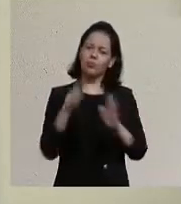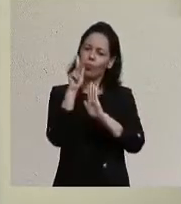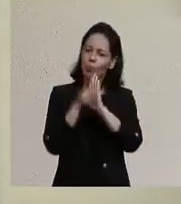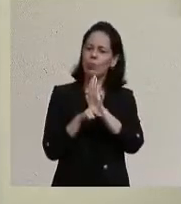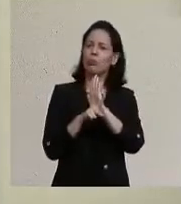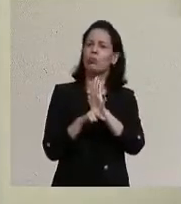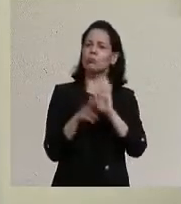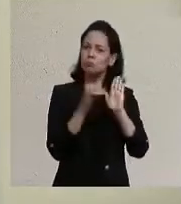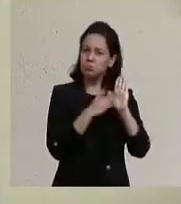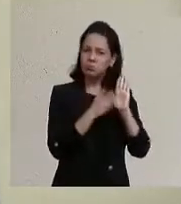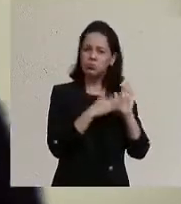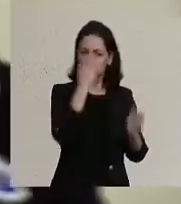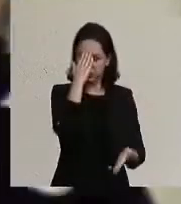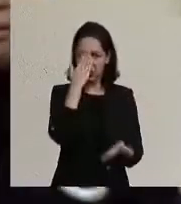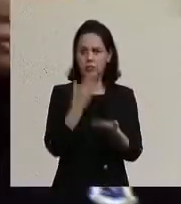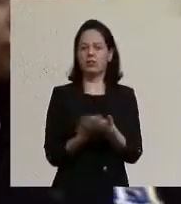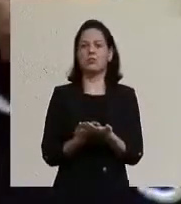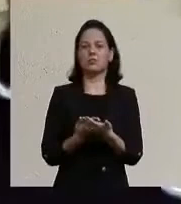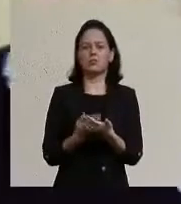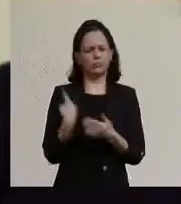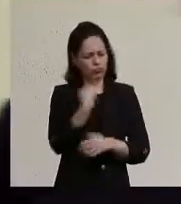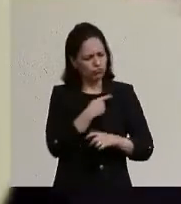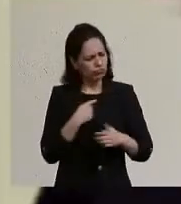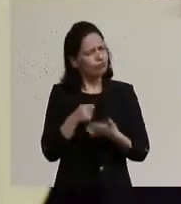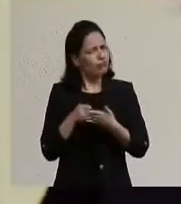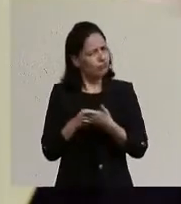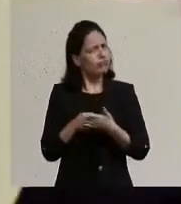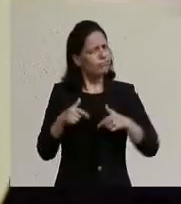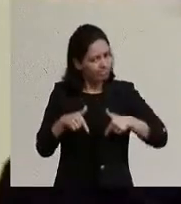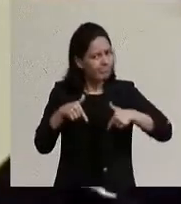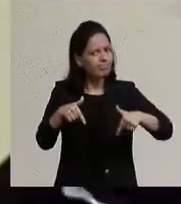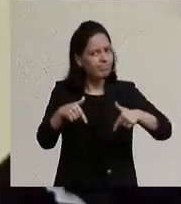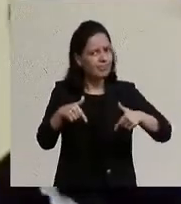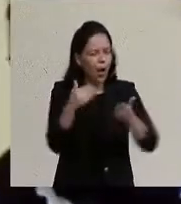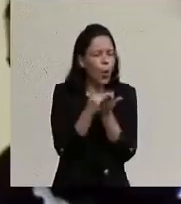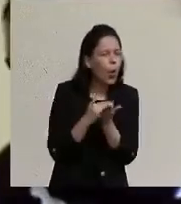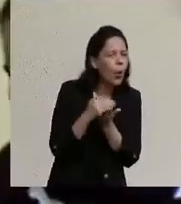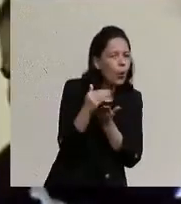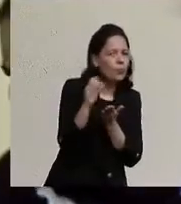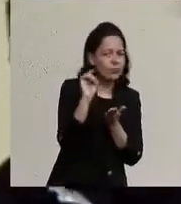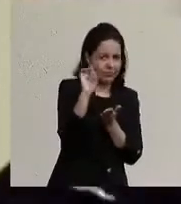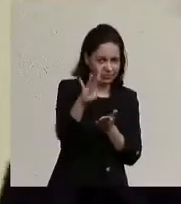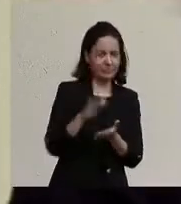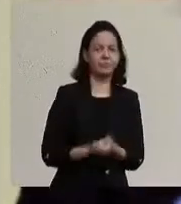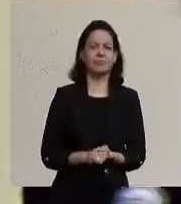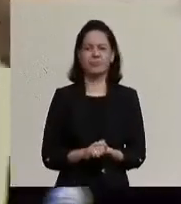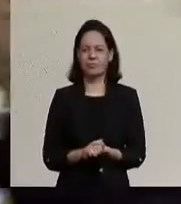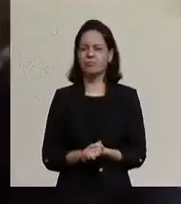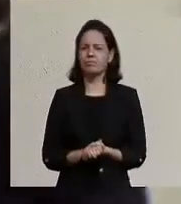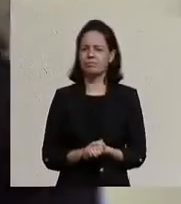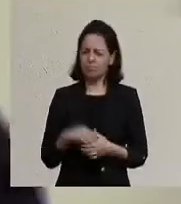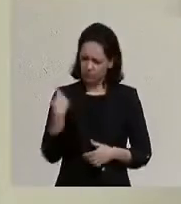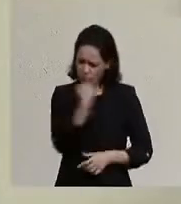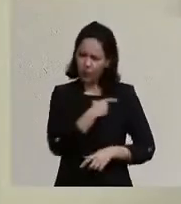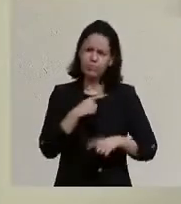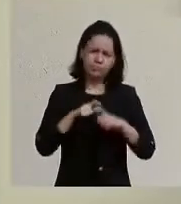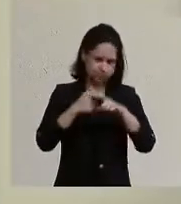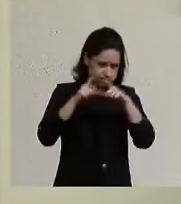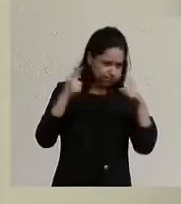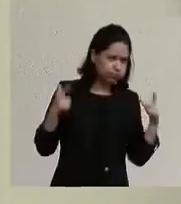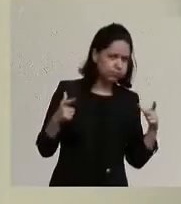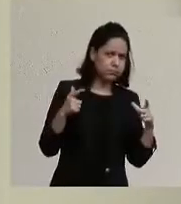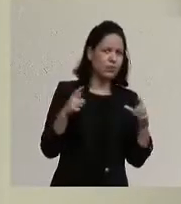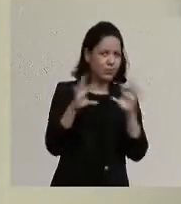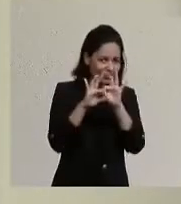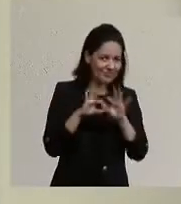de todas as cidades podem ter certeza que a luta continua esse é só o começo e podem ter certeza que a gente vai crescer muito mais